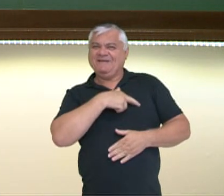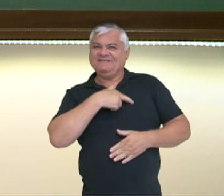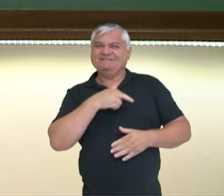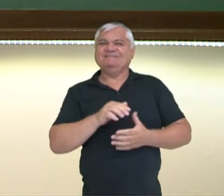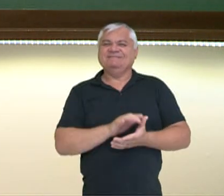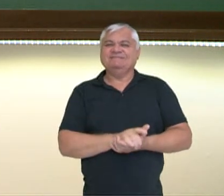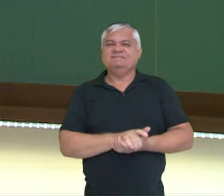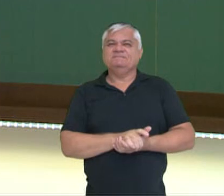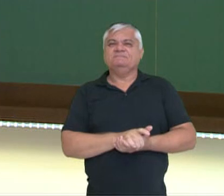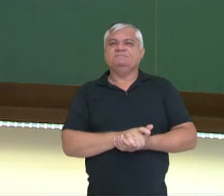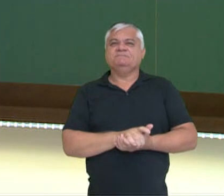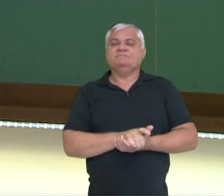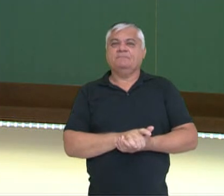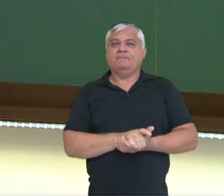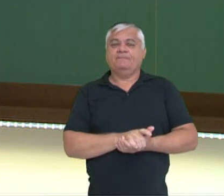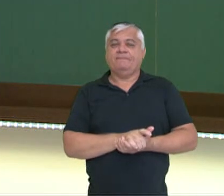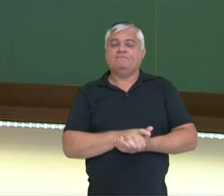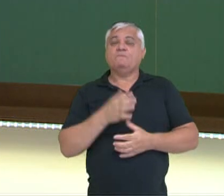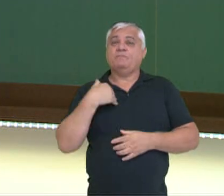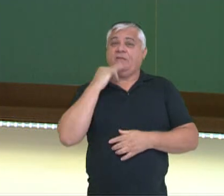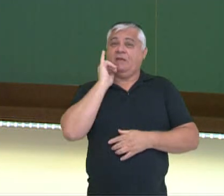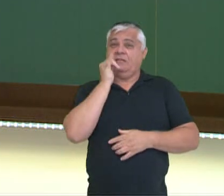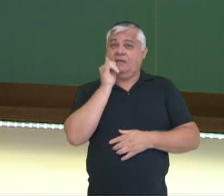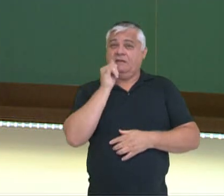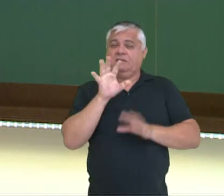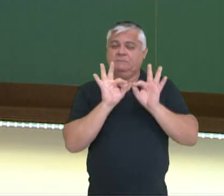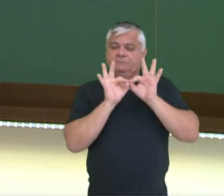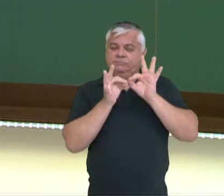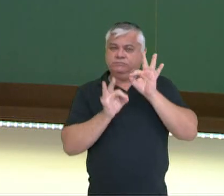Vejamos. A narrativa é mais longa,